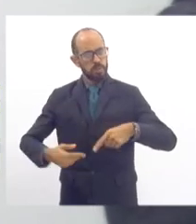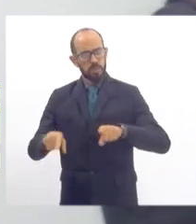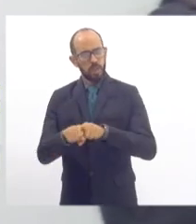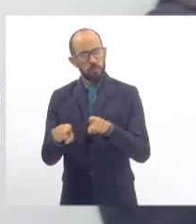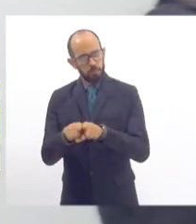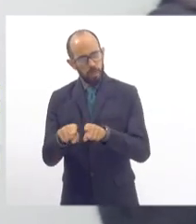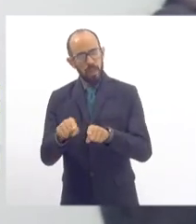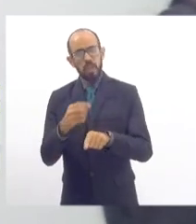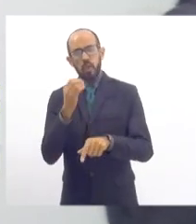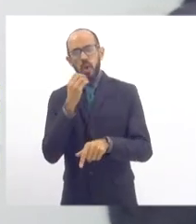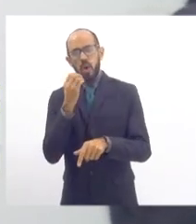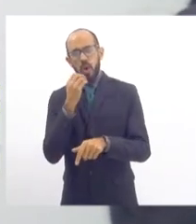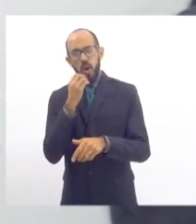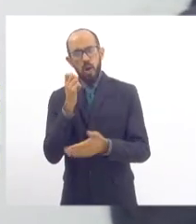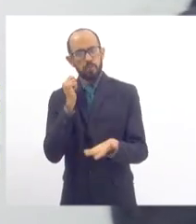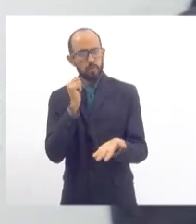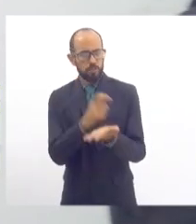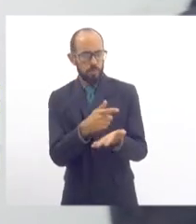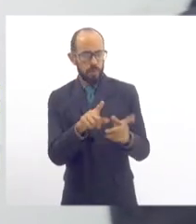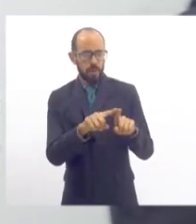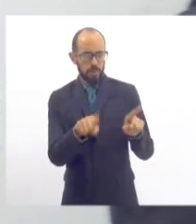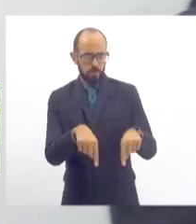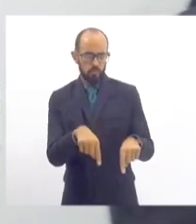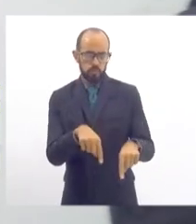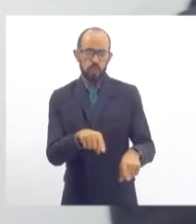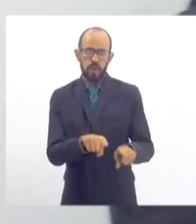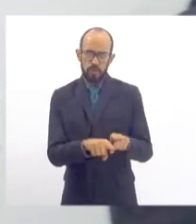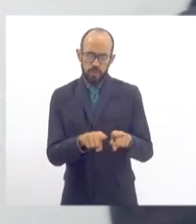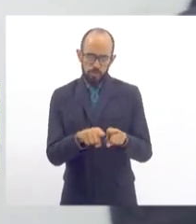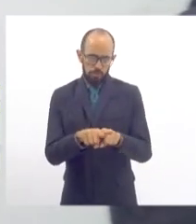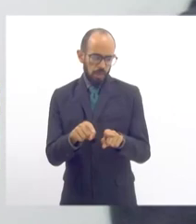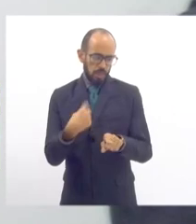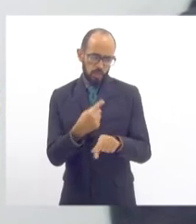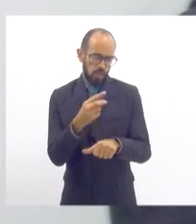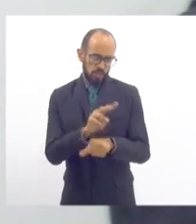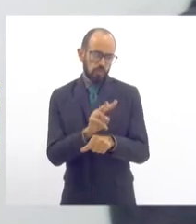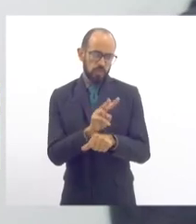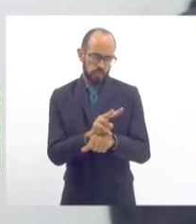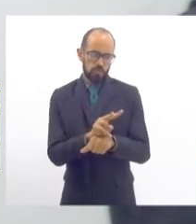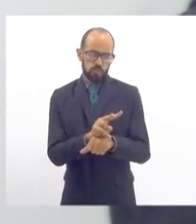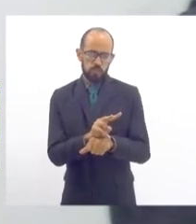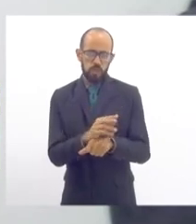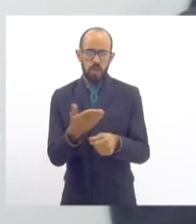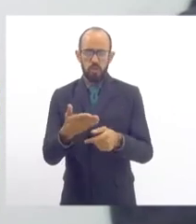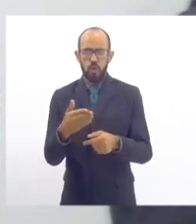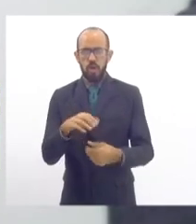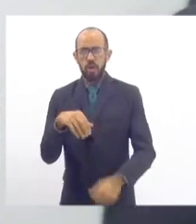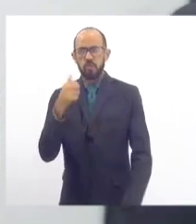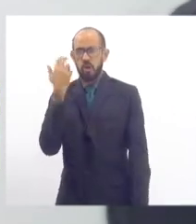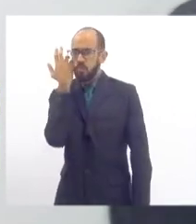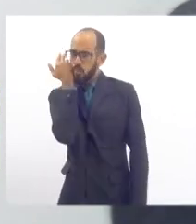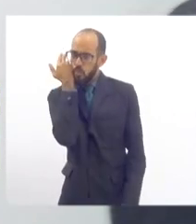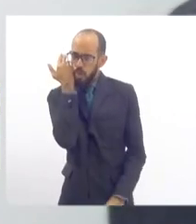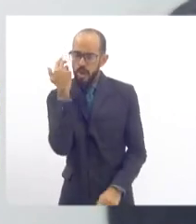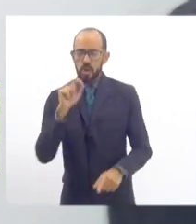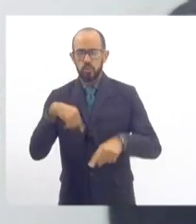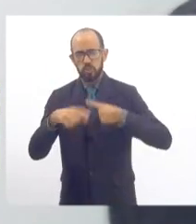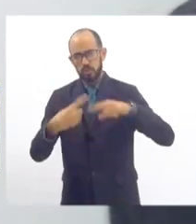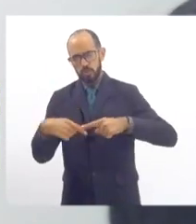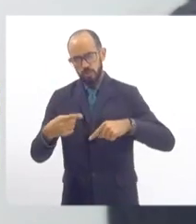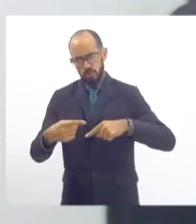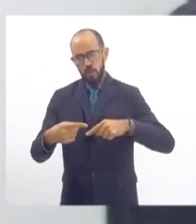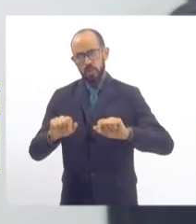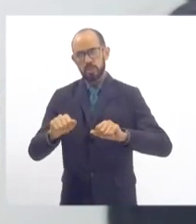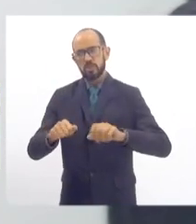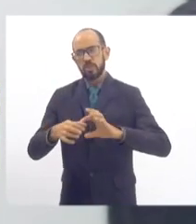para pagamento digno de direito do servidor, que a gente defende aqui o tempo inteiro. Então, passar a palavra para o deputado Eliomar, depois abrir a palavra e